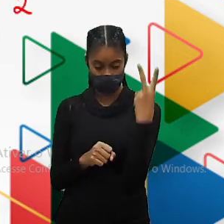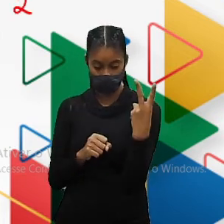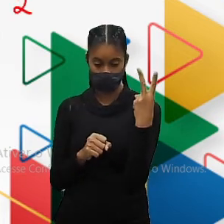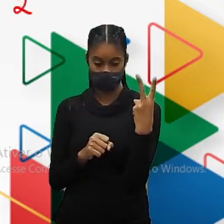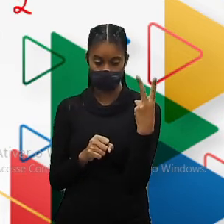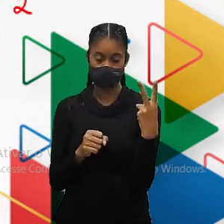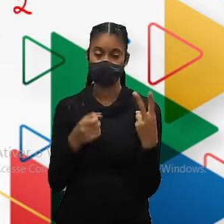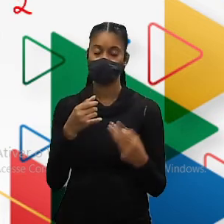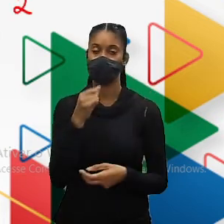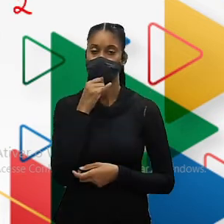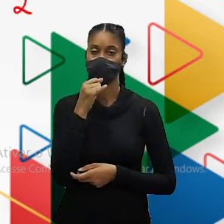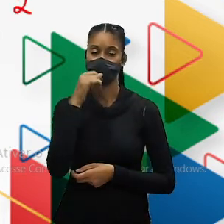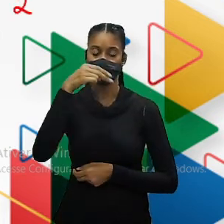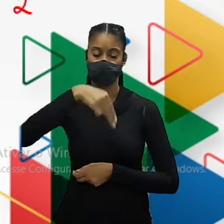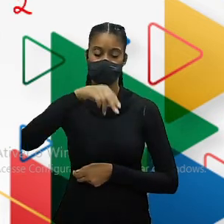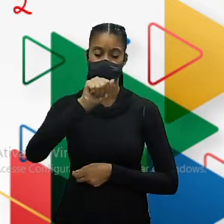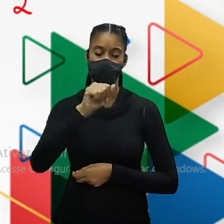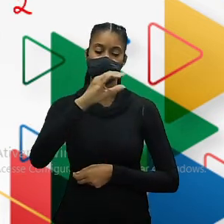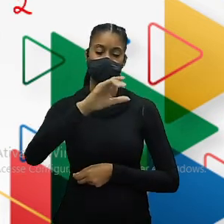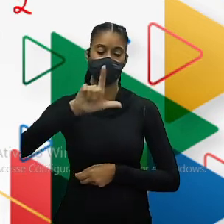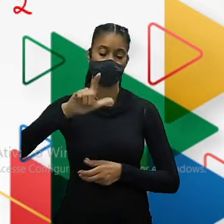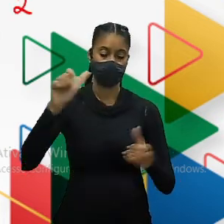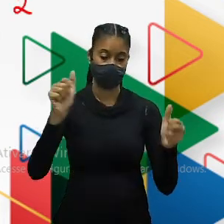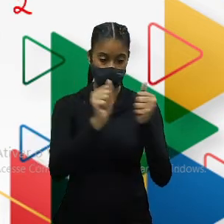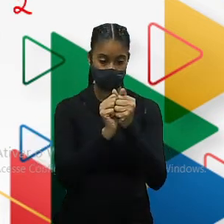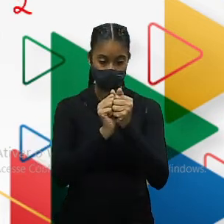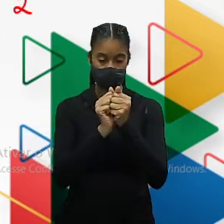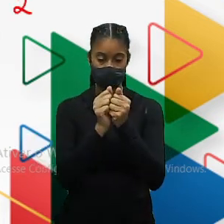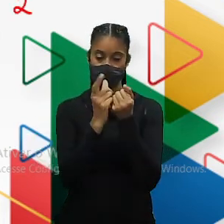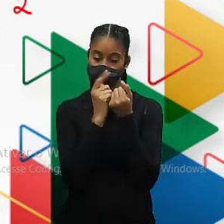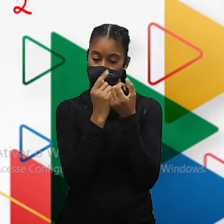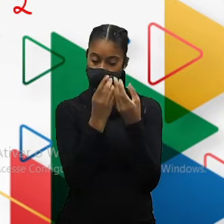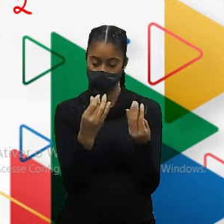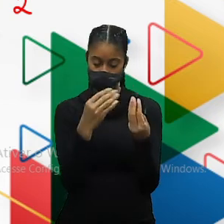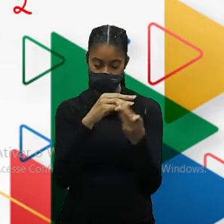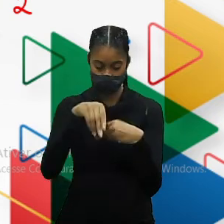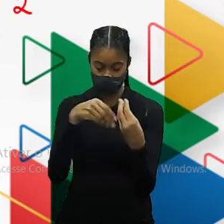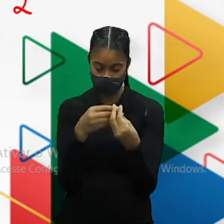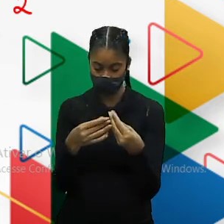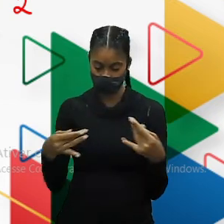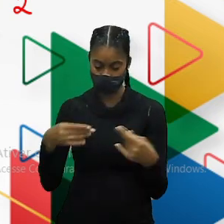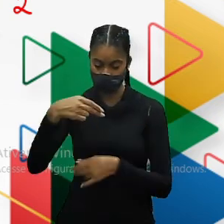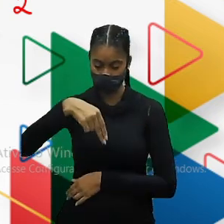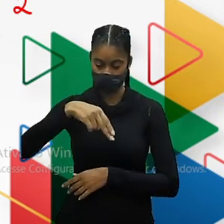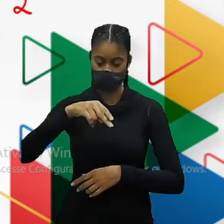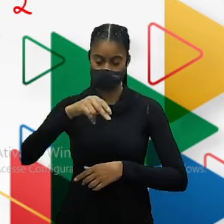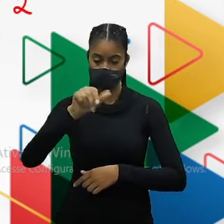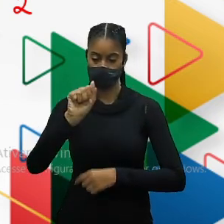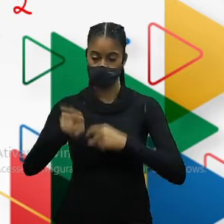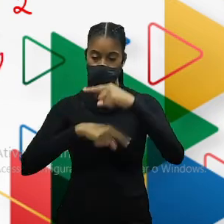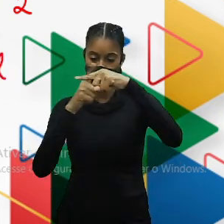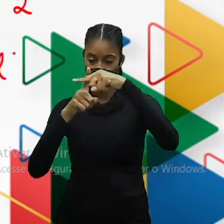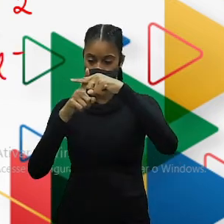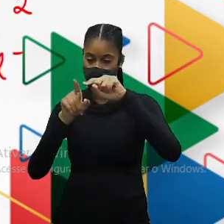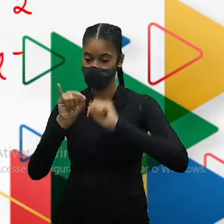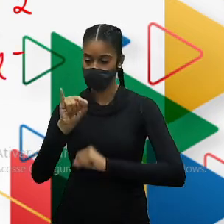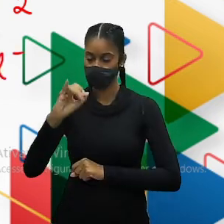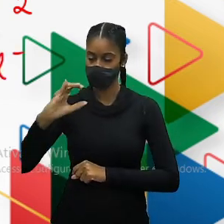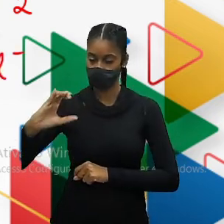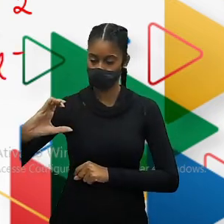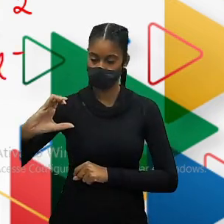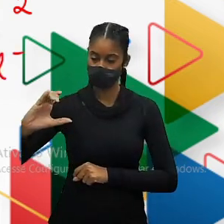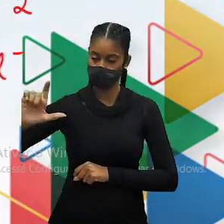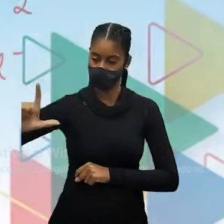feito NaCl. Tá juntinho, coloquei na água, se transforma em Na+, e Cl-.